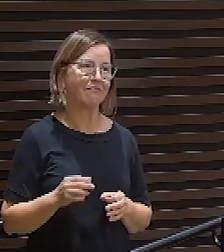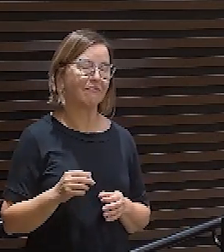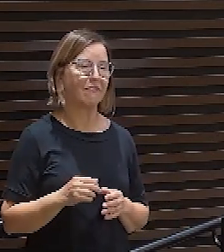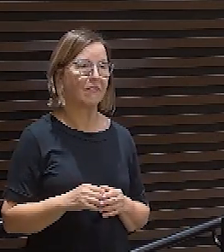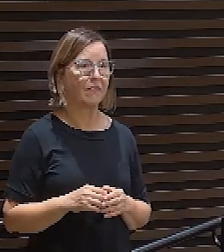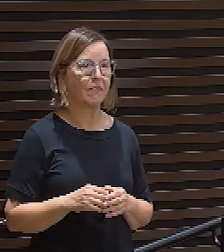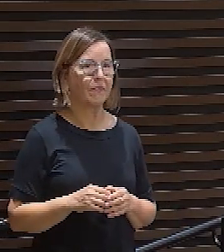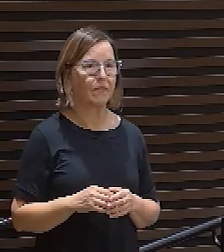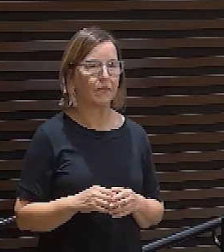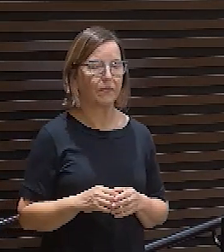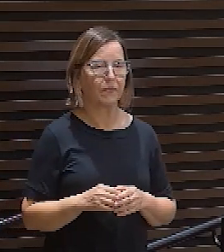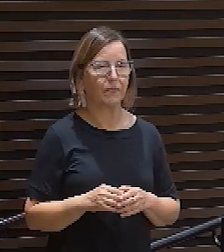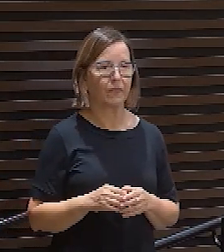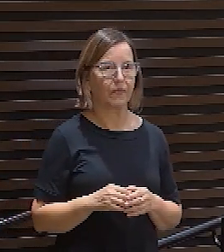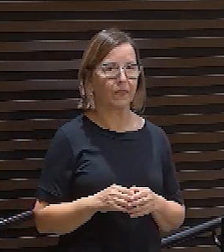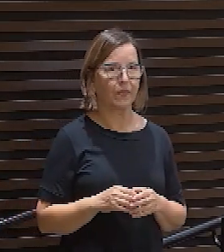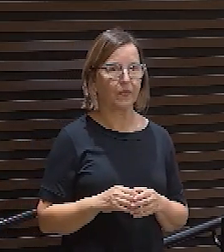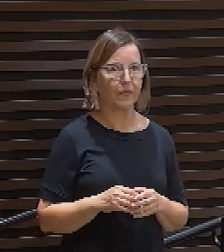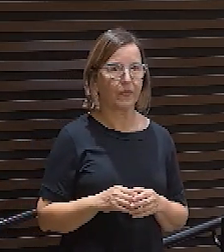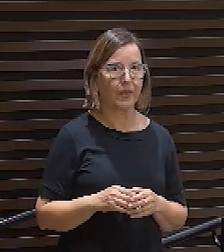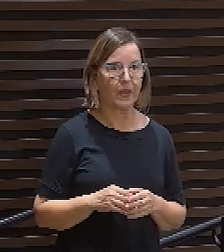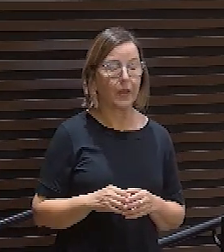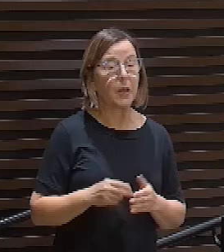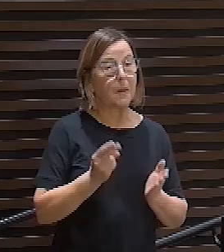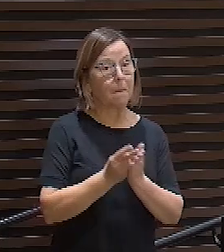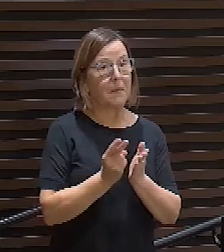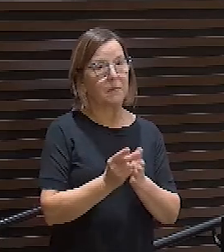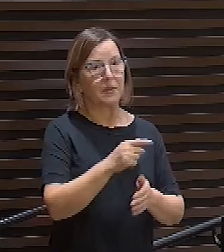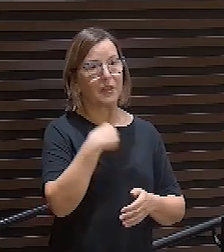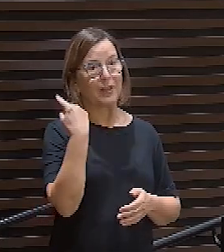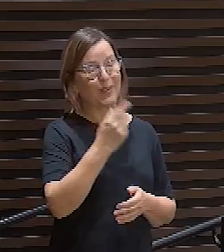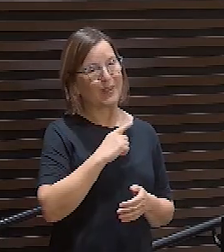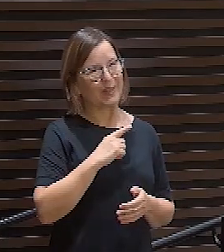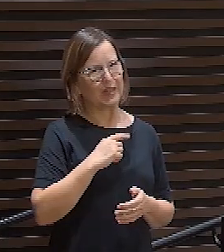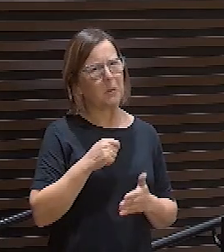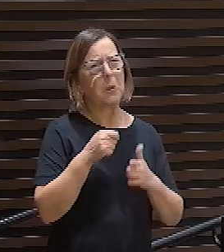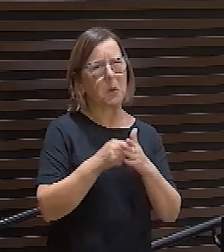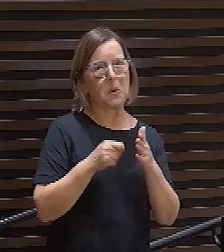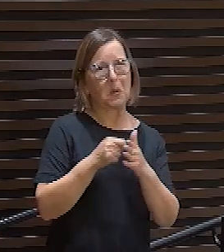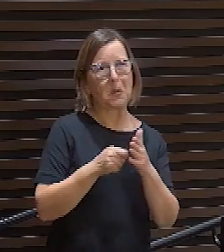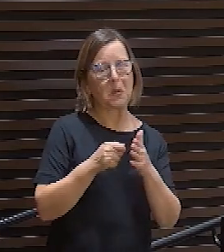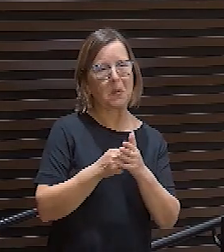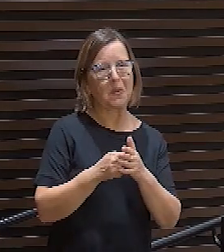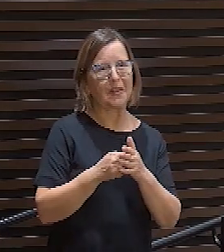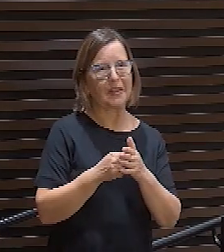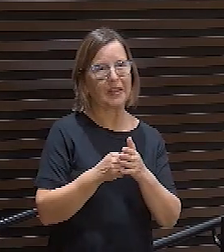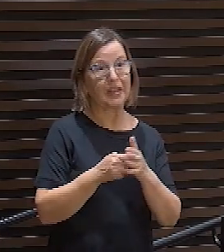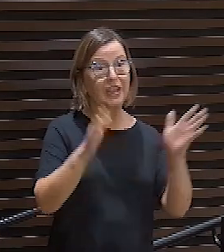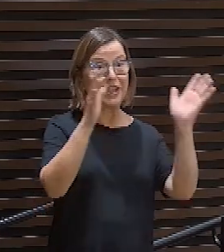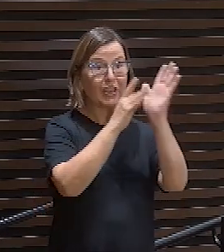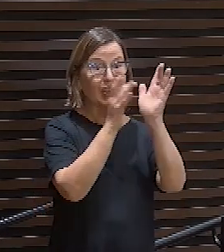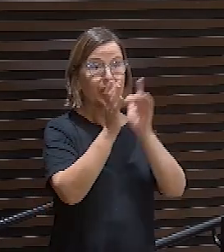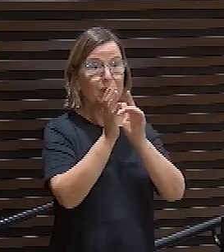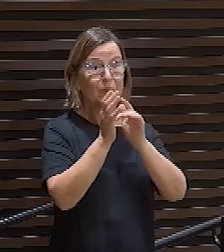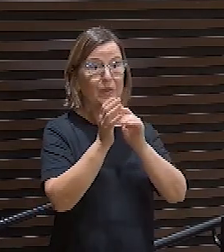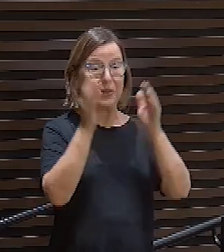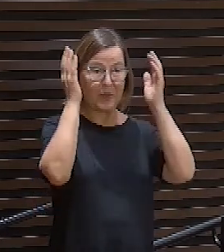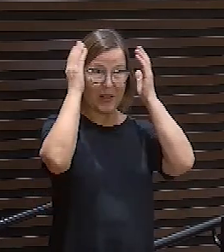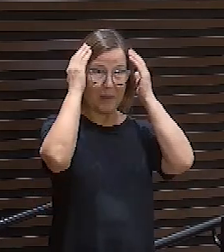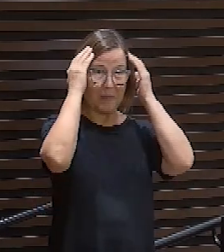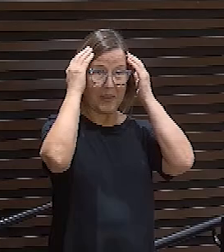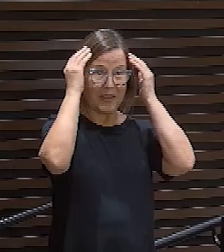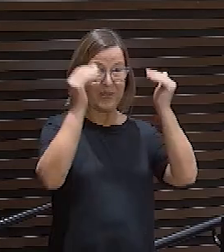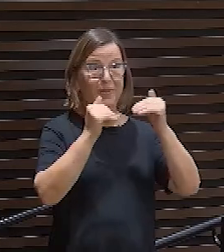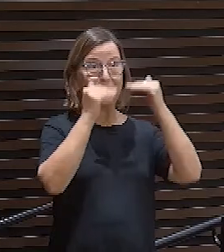que nós tenhamos sim a luta, o cabeça, o supremo, o dono, o rei